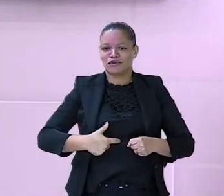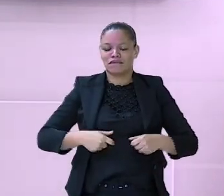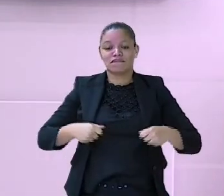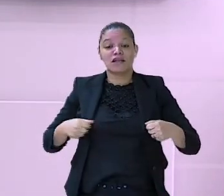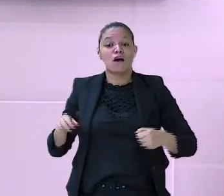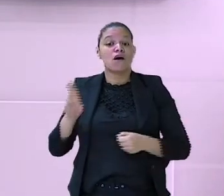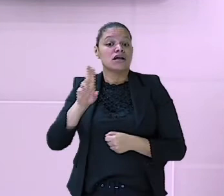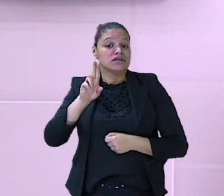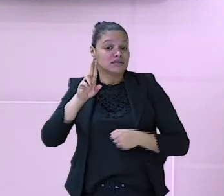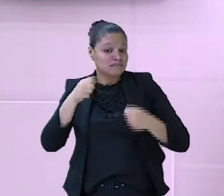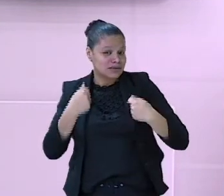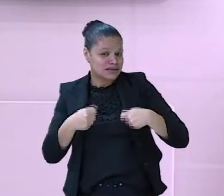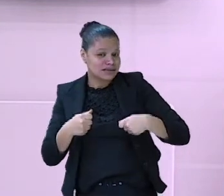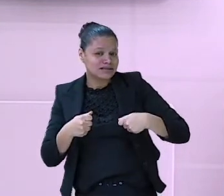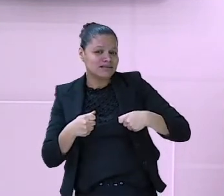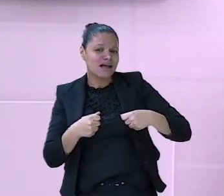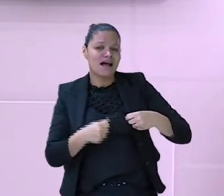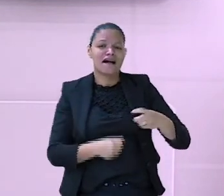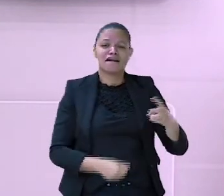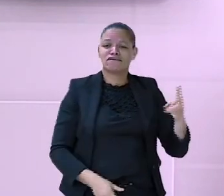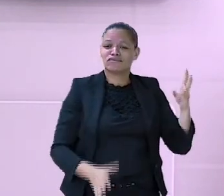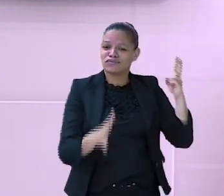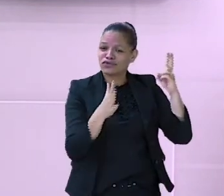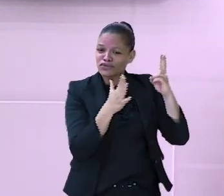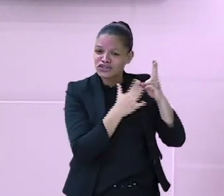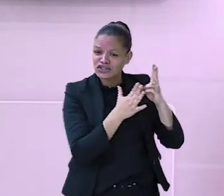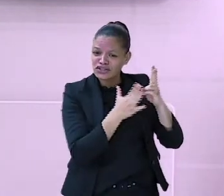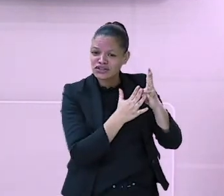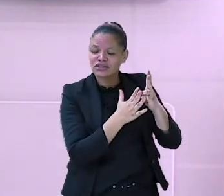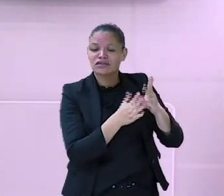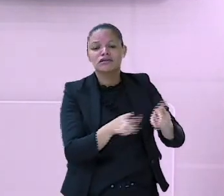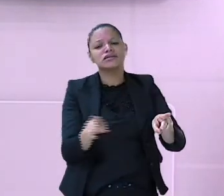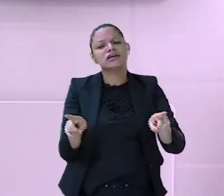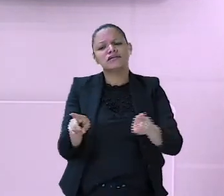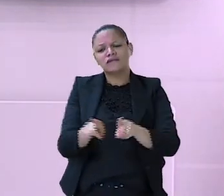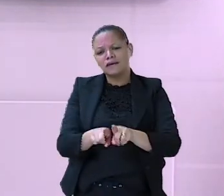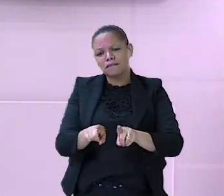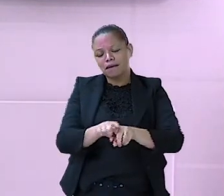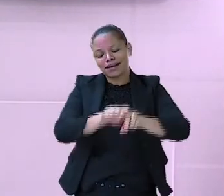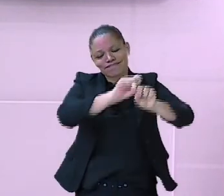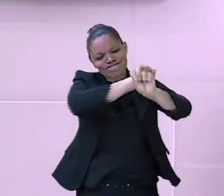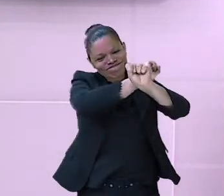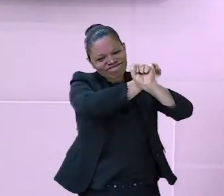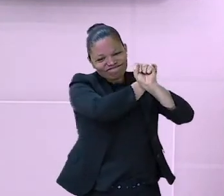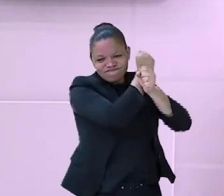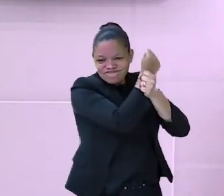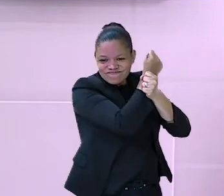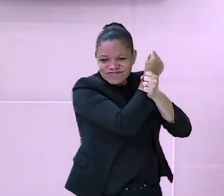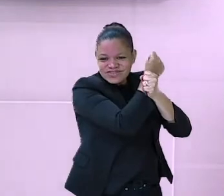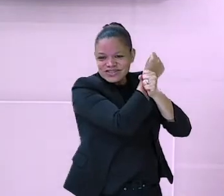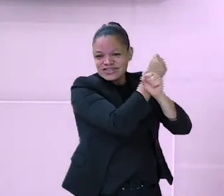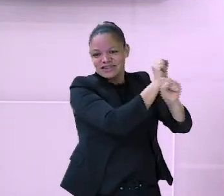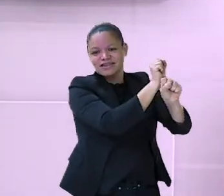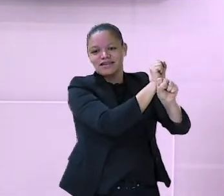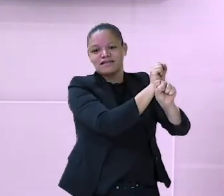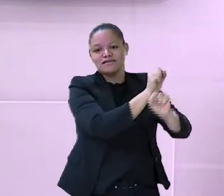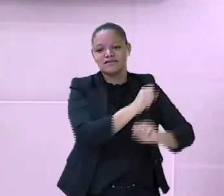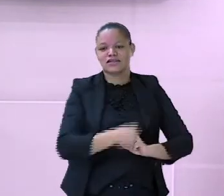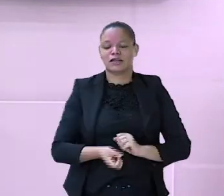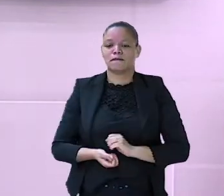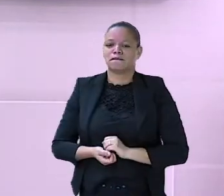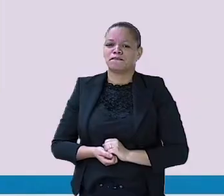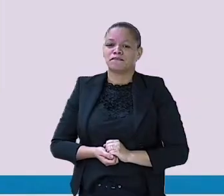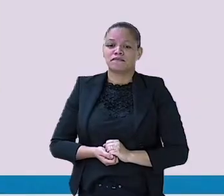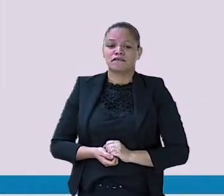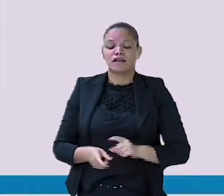fazer. Então, os escravos que faziam tudo aquilo e também a força da tração animal, que também era importante.